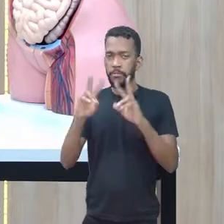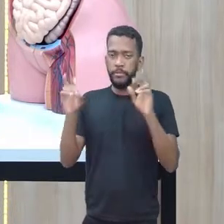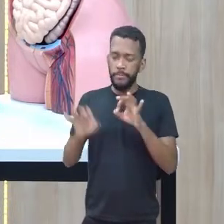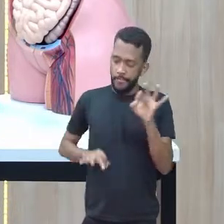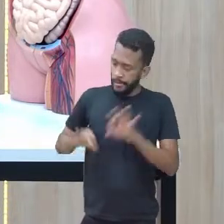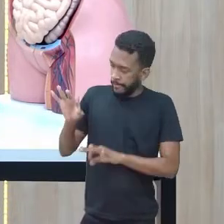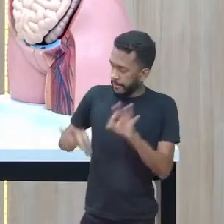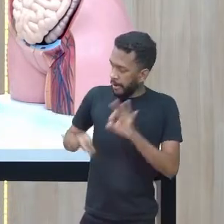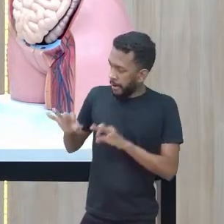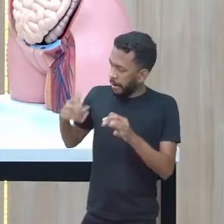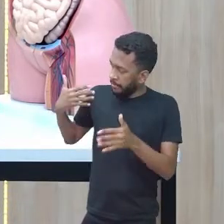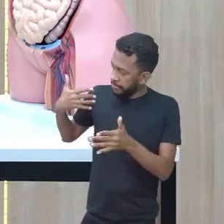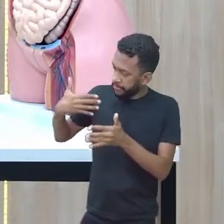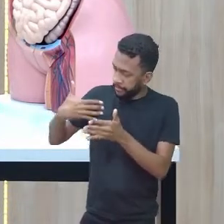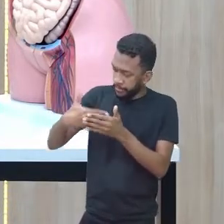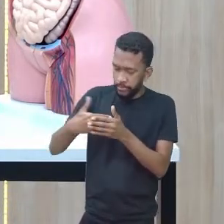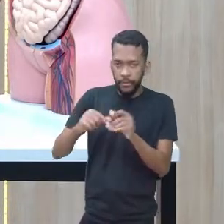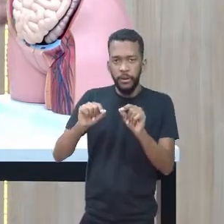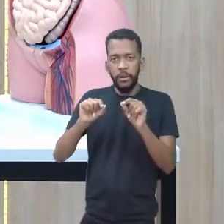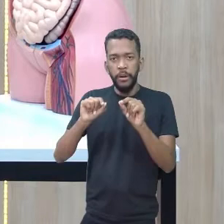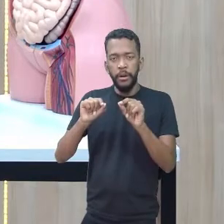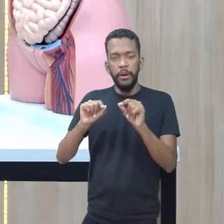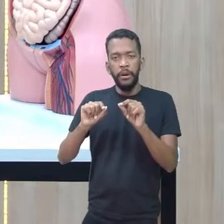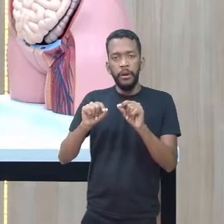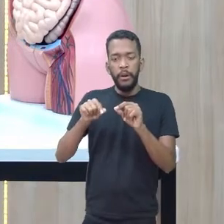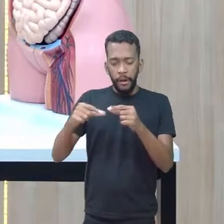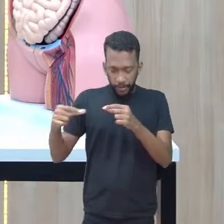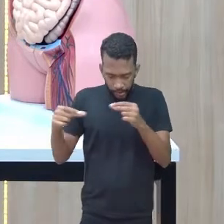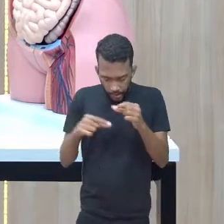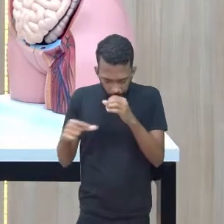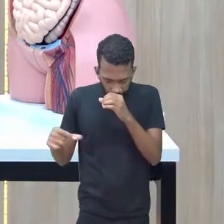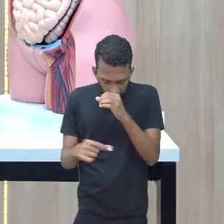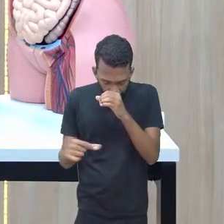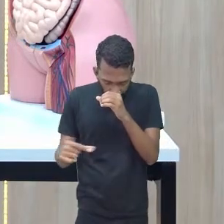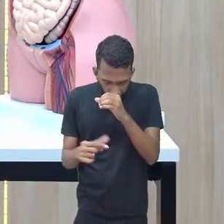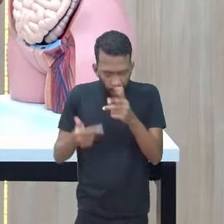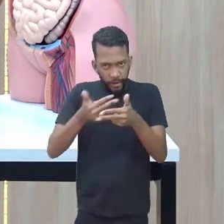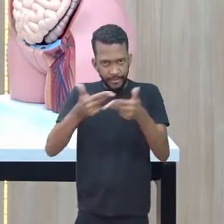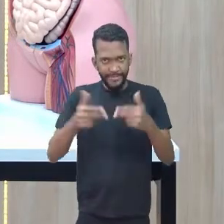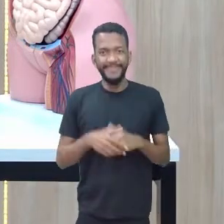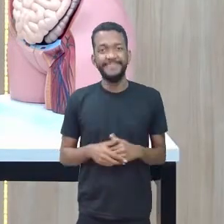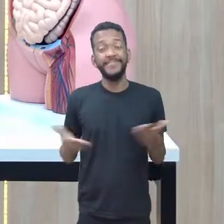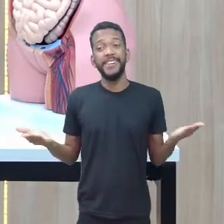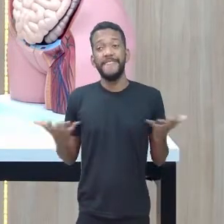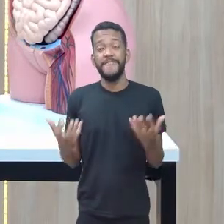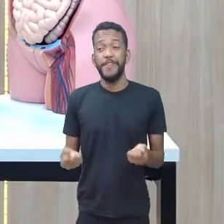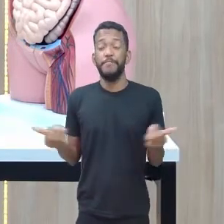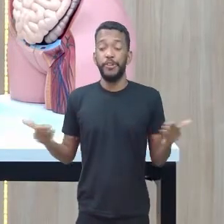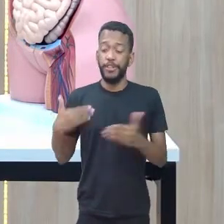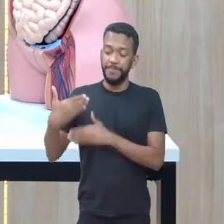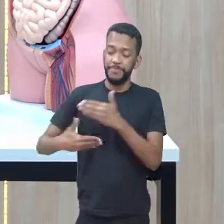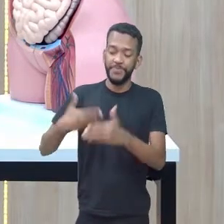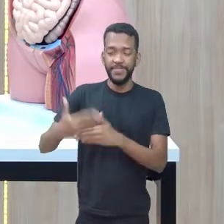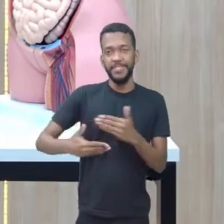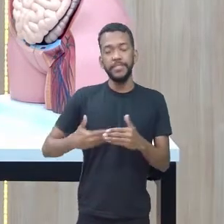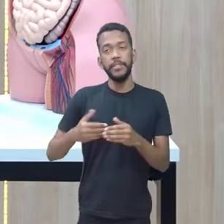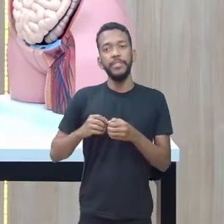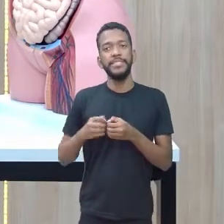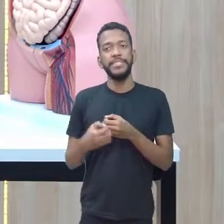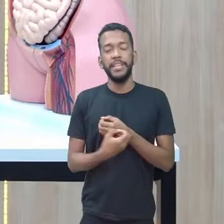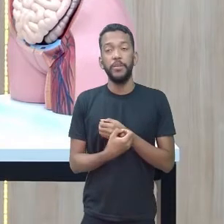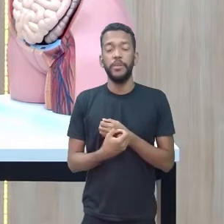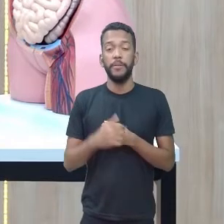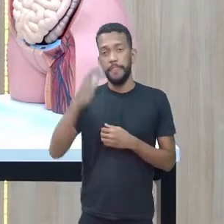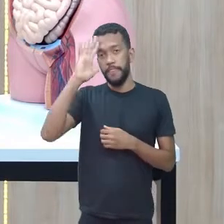lâmina. Né? E aí, continuando, nós vamos caminhando aí na teoria celular, a fala de alguns cientistas.